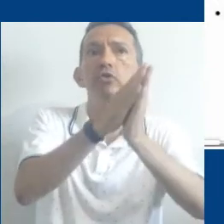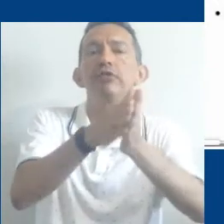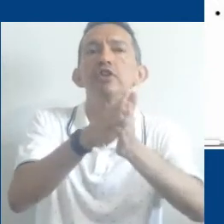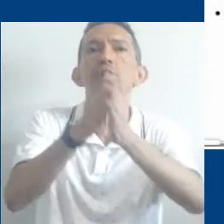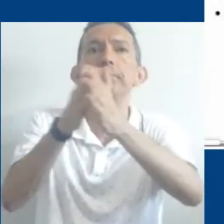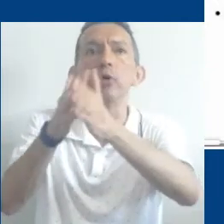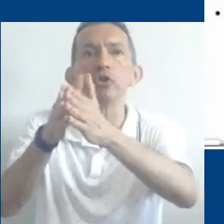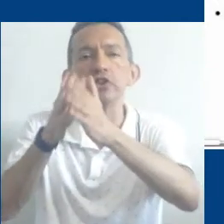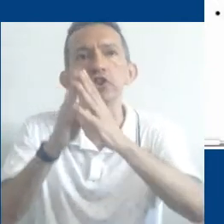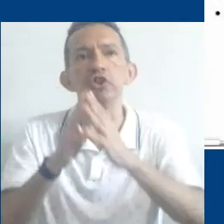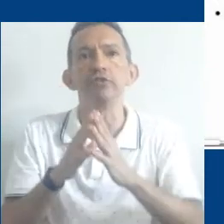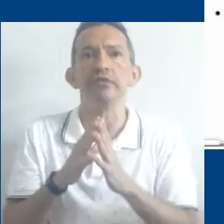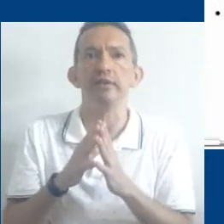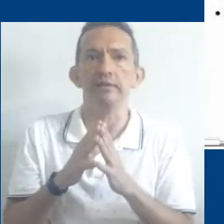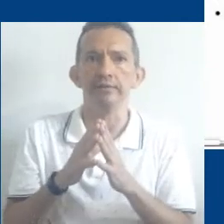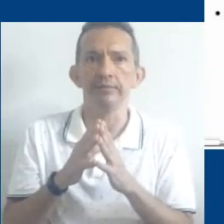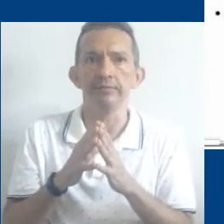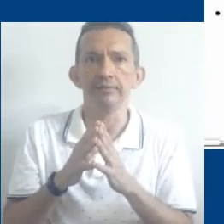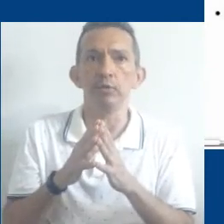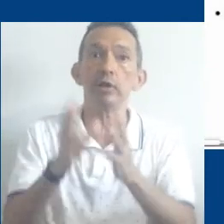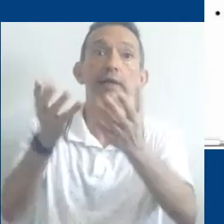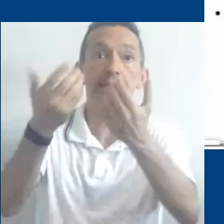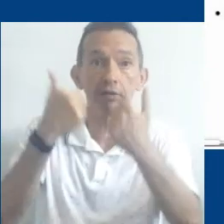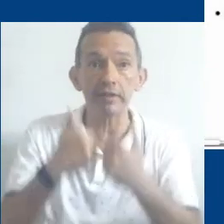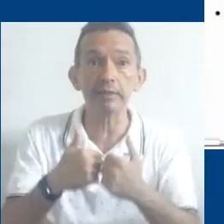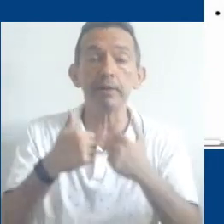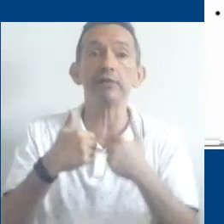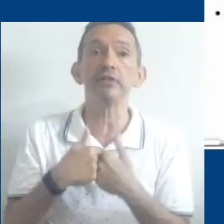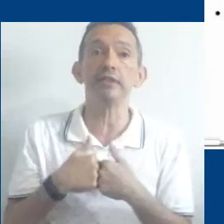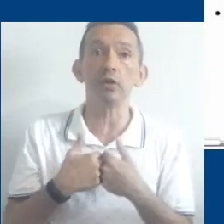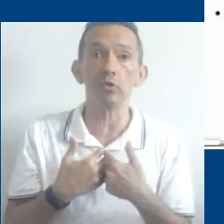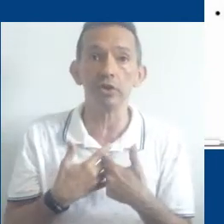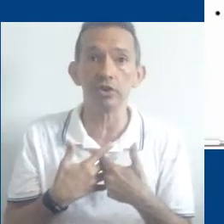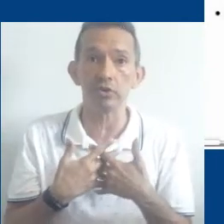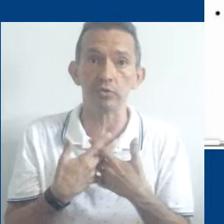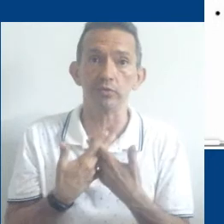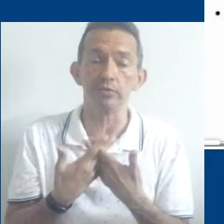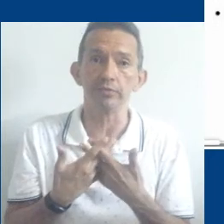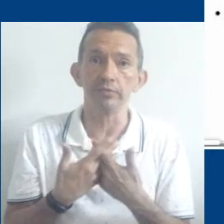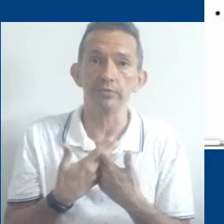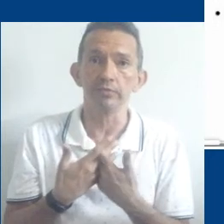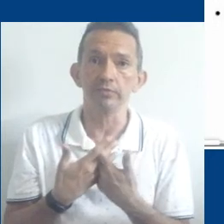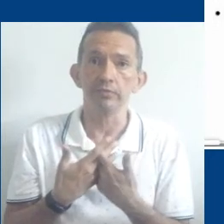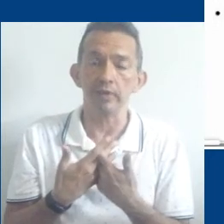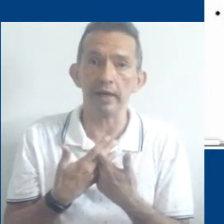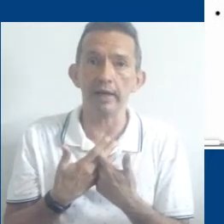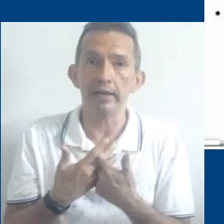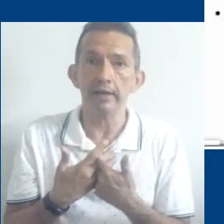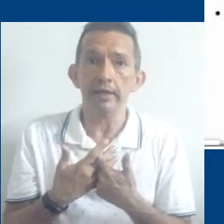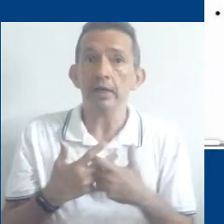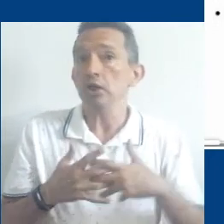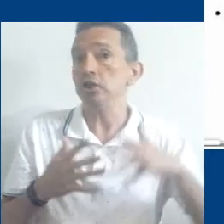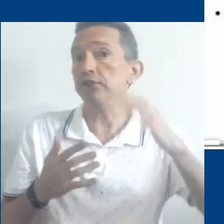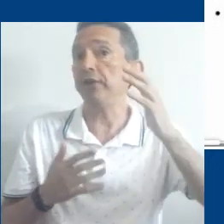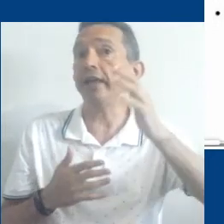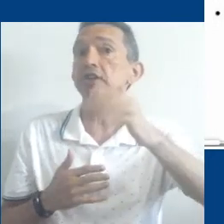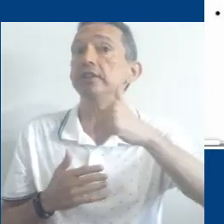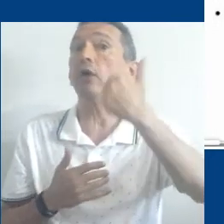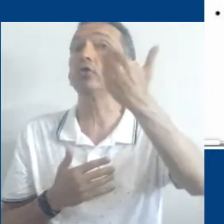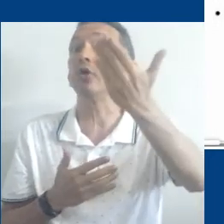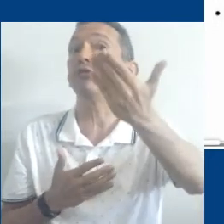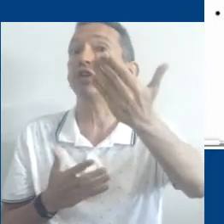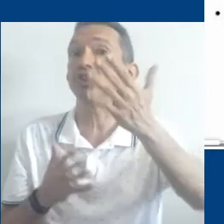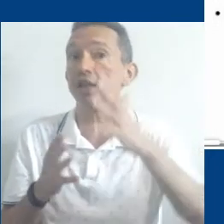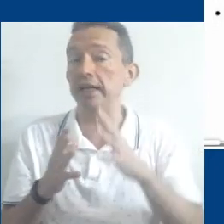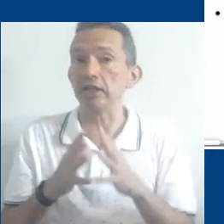mecanismo de autofagia positiva. Por quê? Porque a célula vai se beneficiar com isto. Tá? Diferente